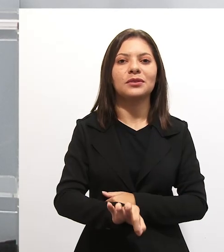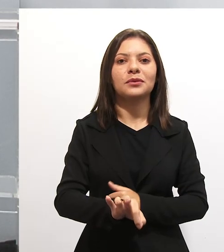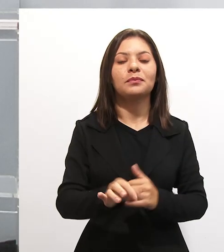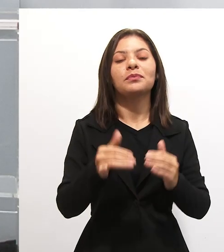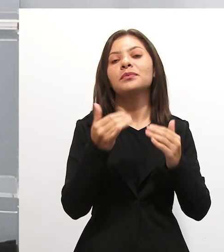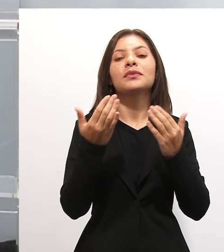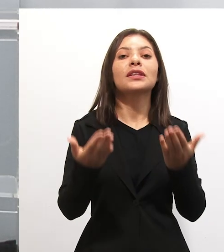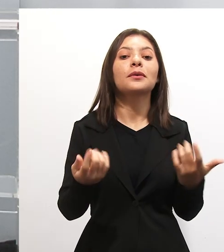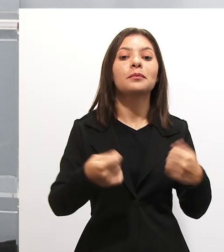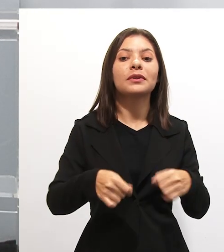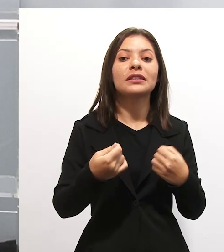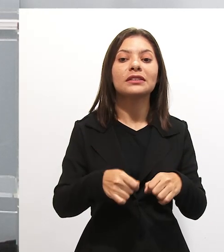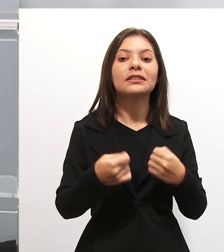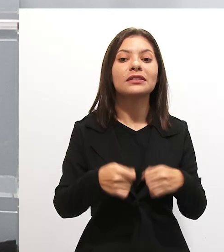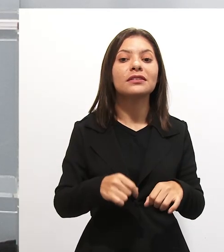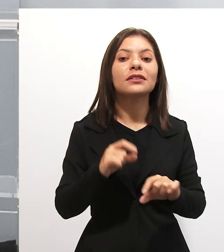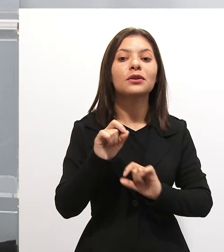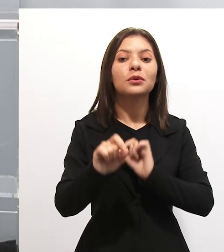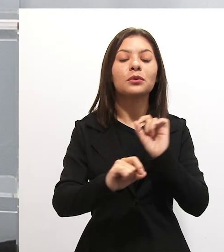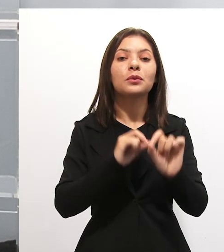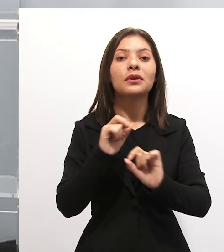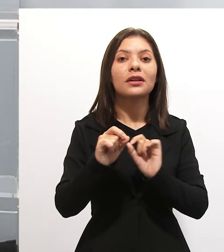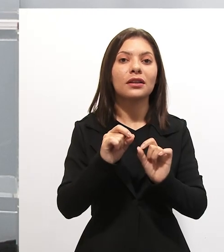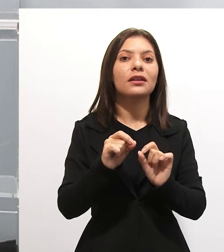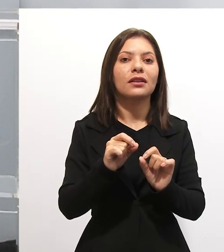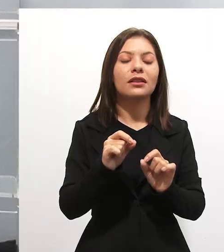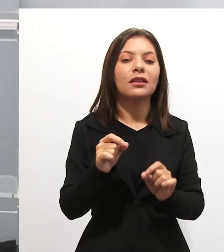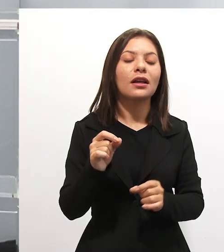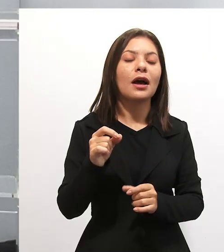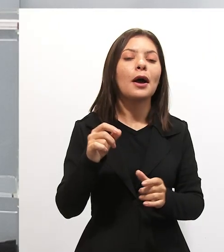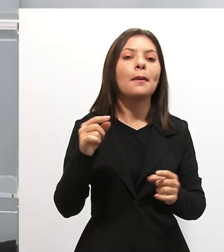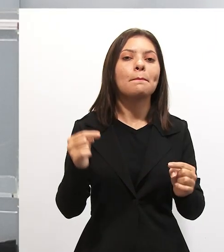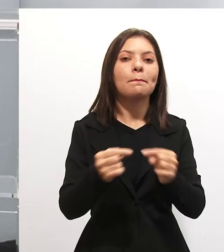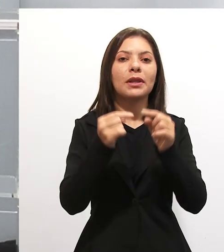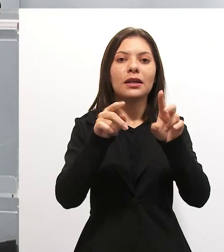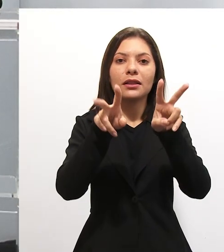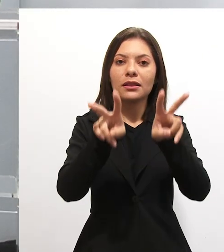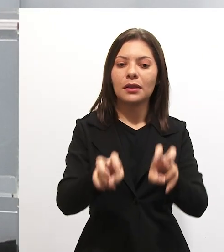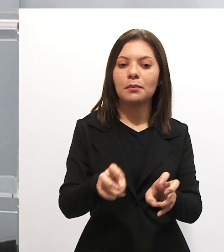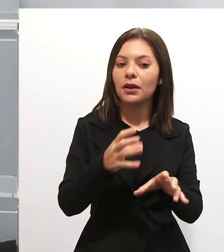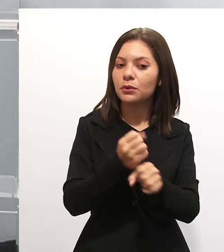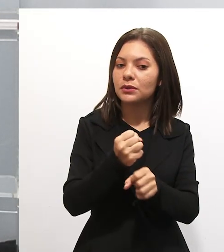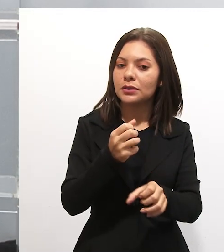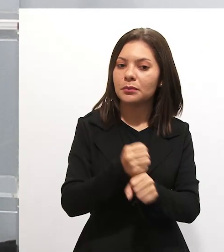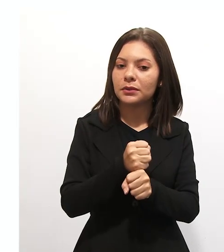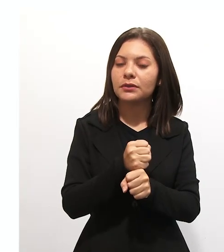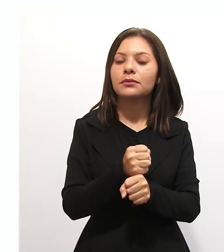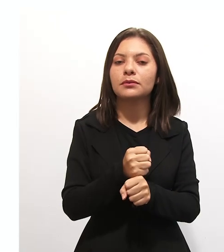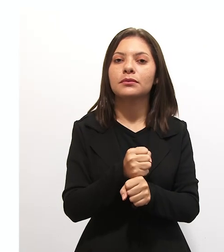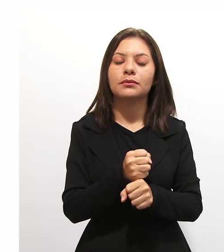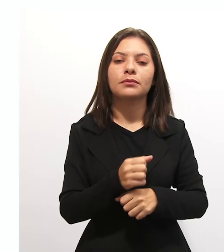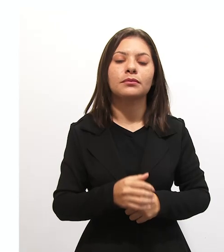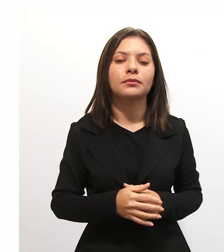dentro da ferramenta do orçamento, dentro de uma das etapas do processo